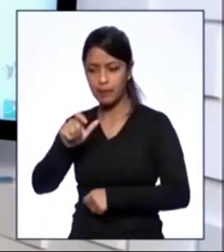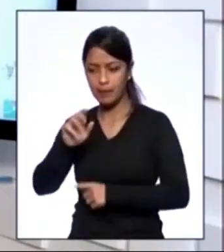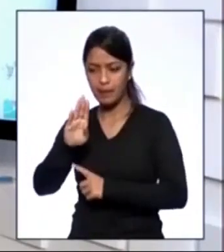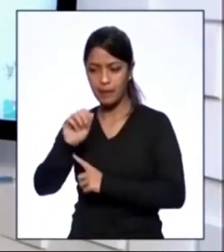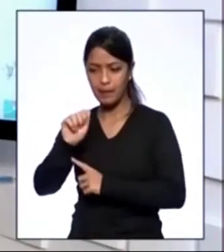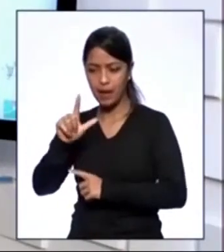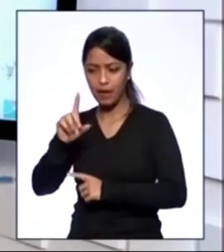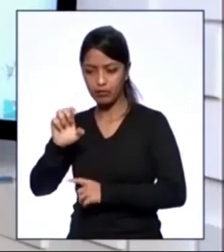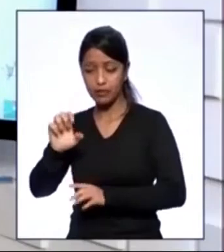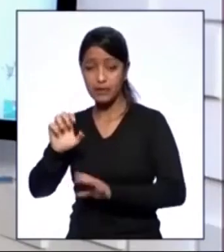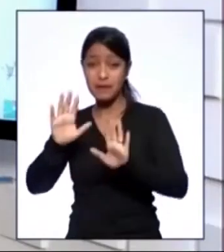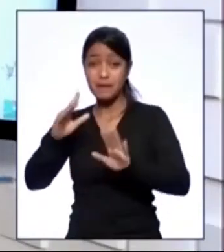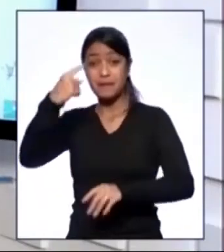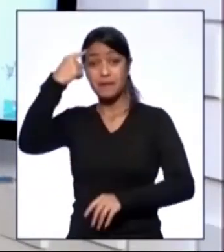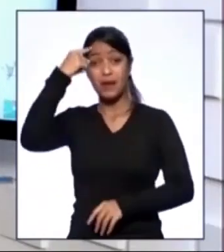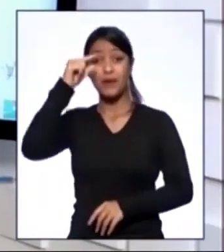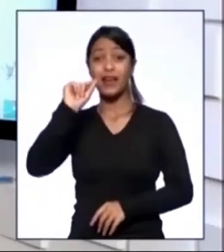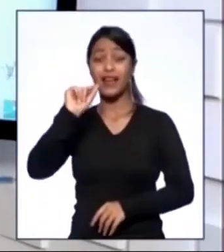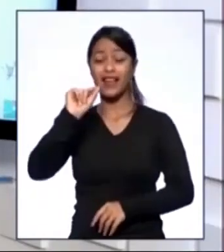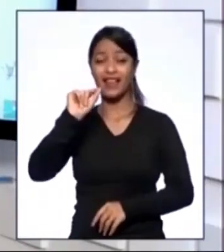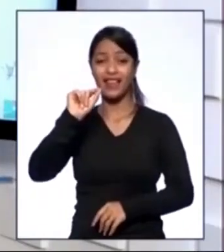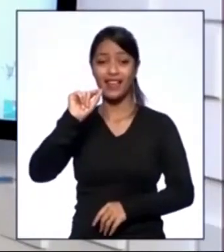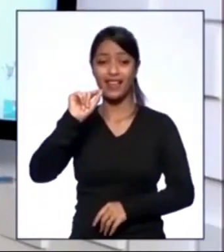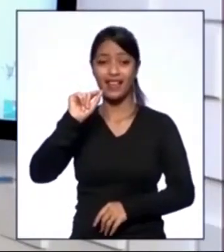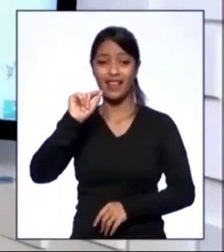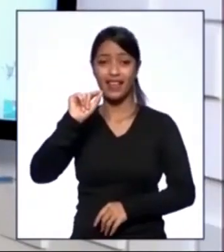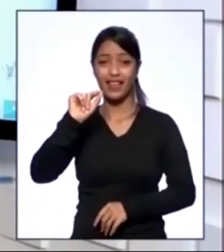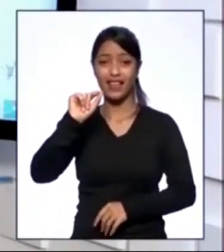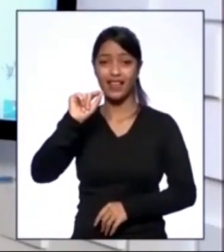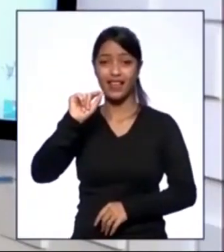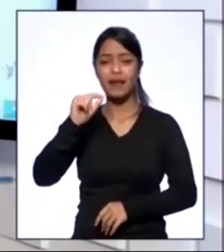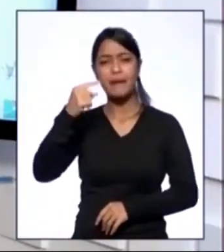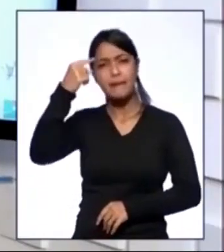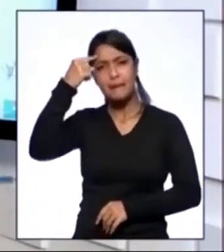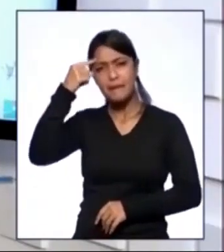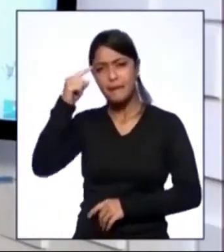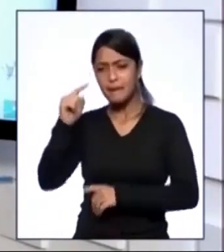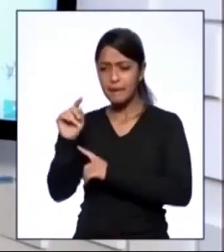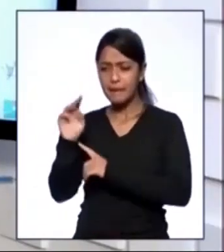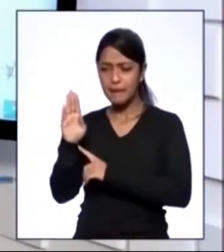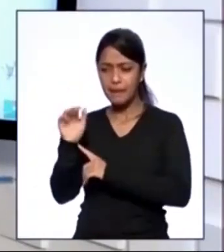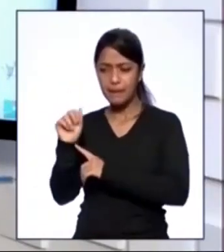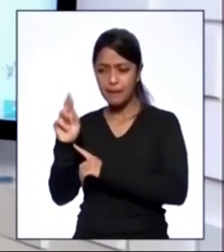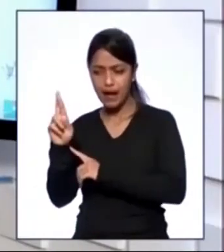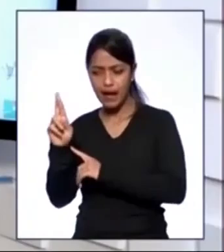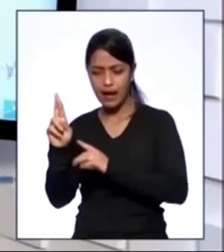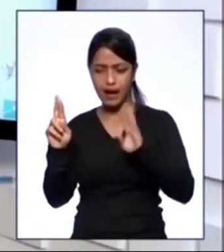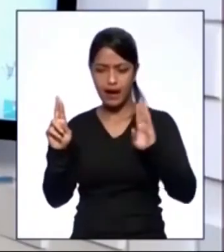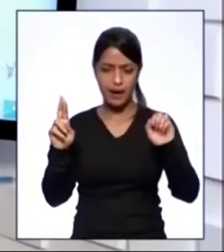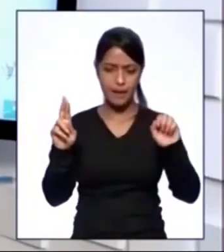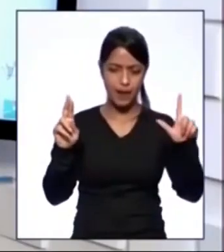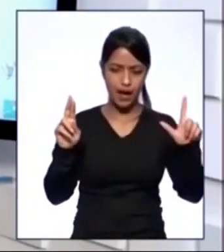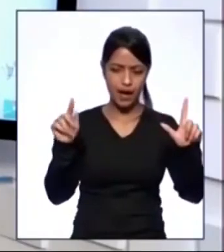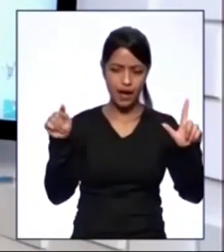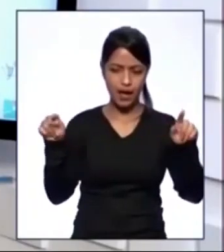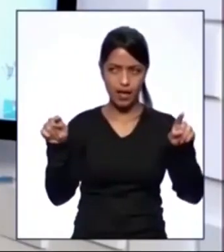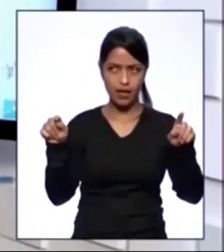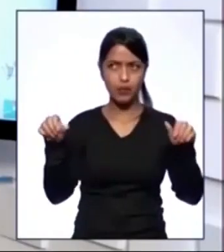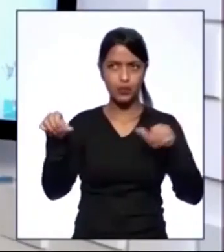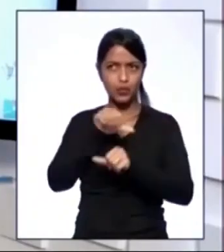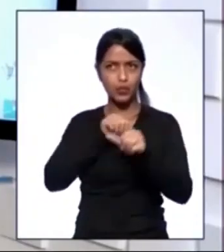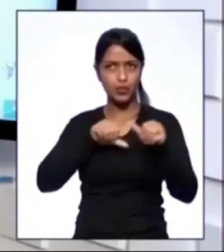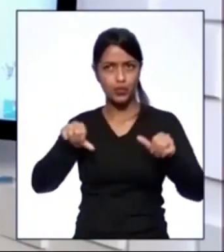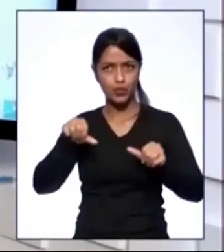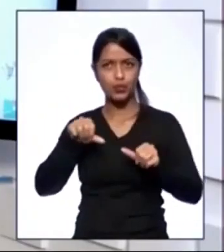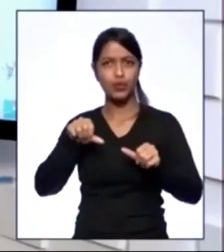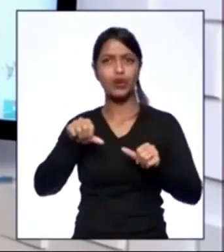ela passa a acreditar que o problema está no barbal. Então, sabe aquele ajuste do bard que virou balde? É